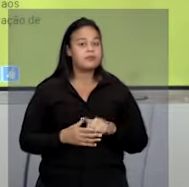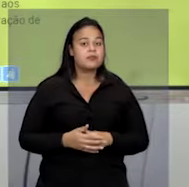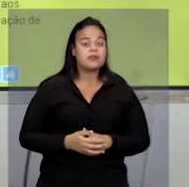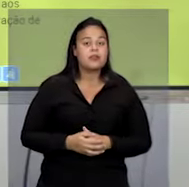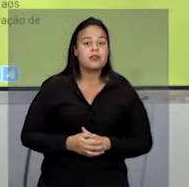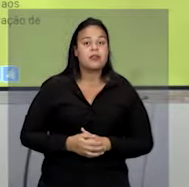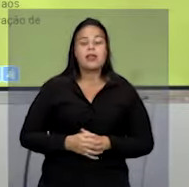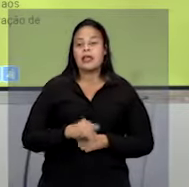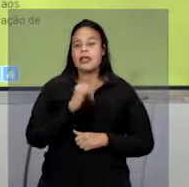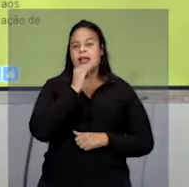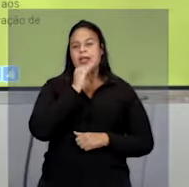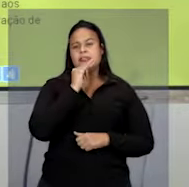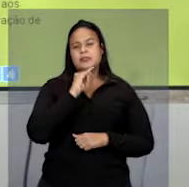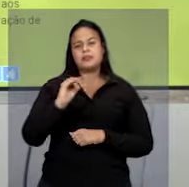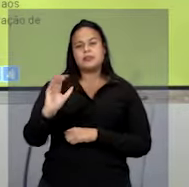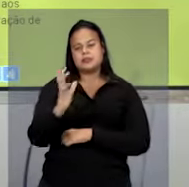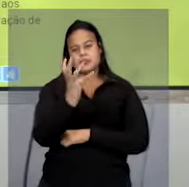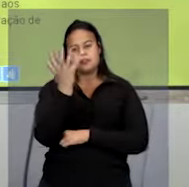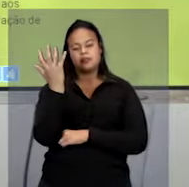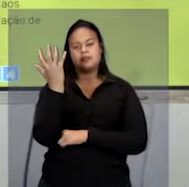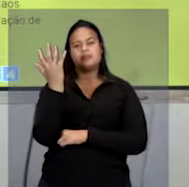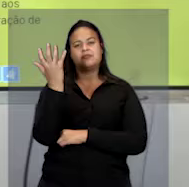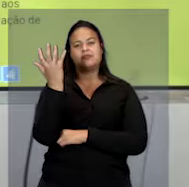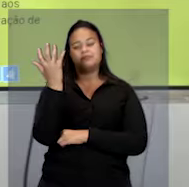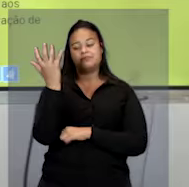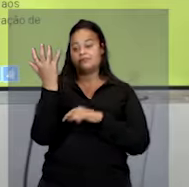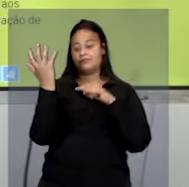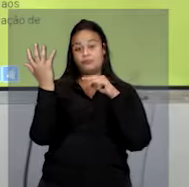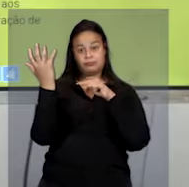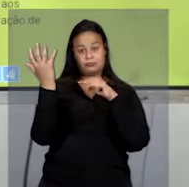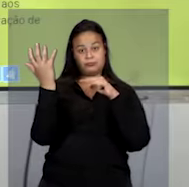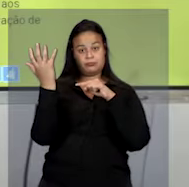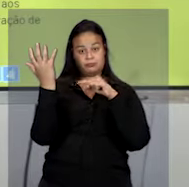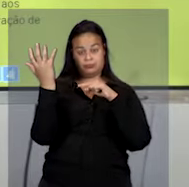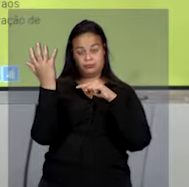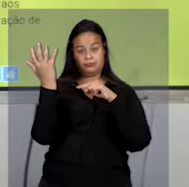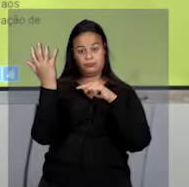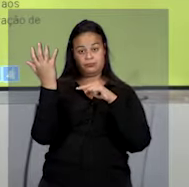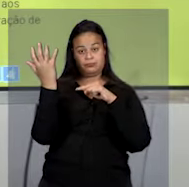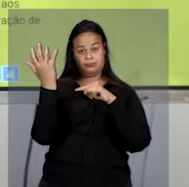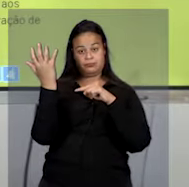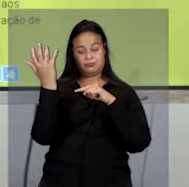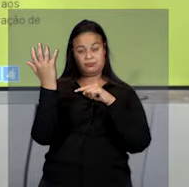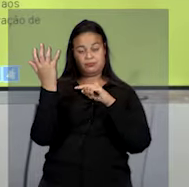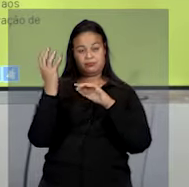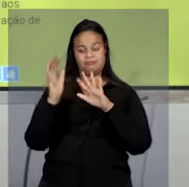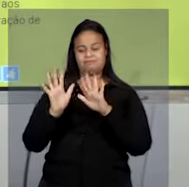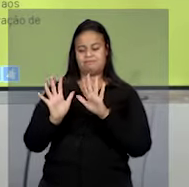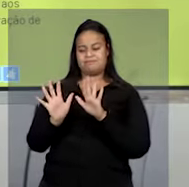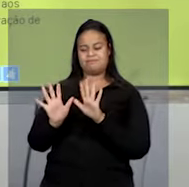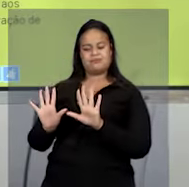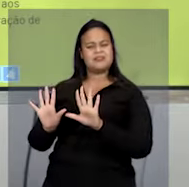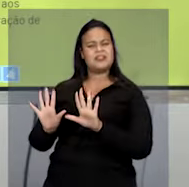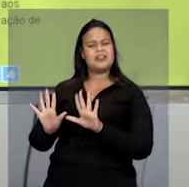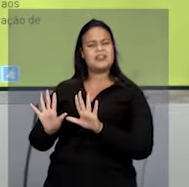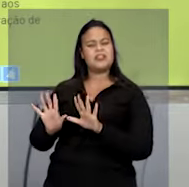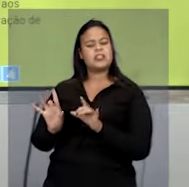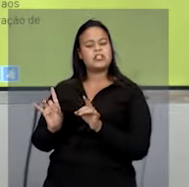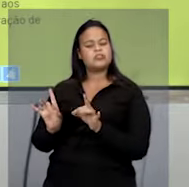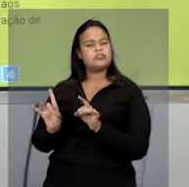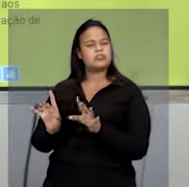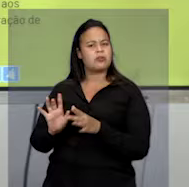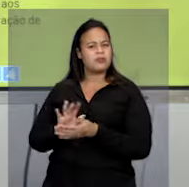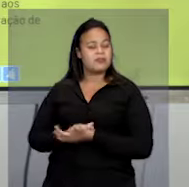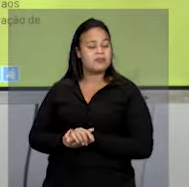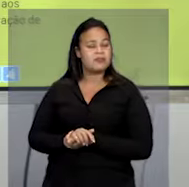natureza, os elementos, é muito difícil a gente encontrar elemento que ele já esteja estável naturalmente por si só,